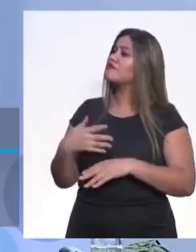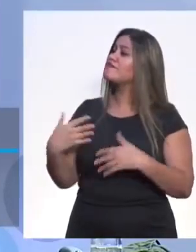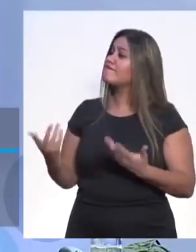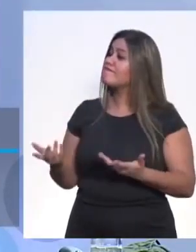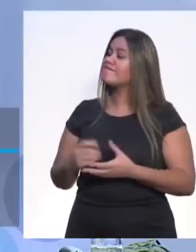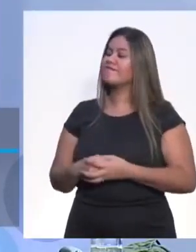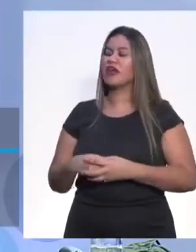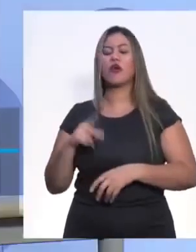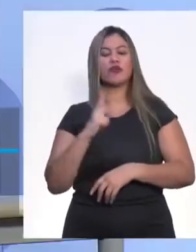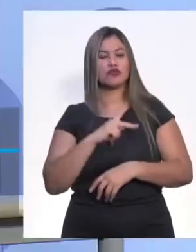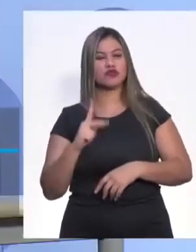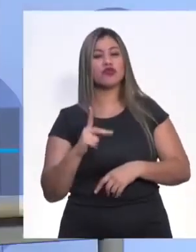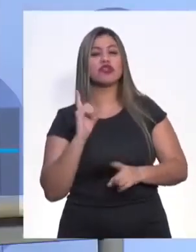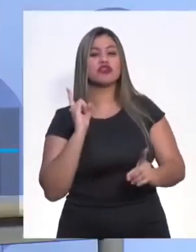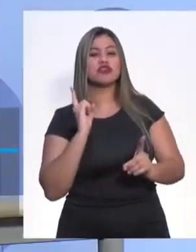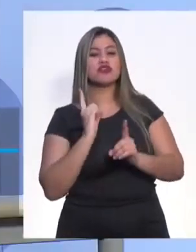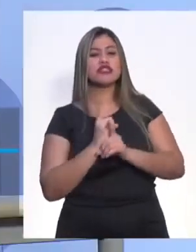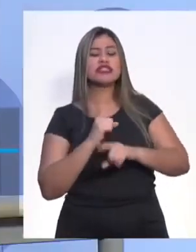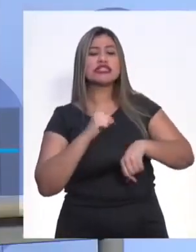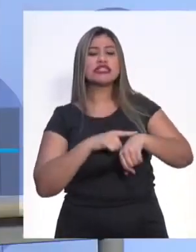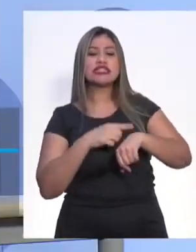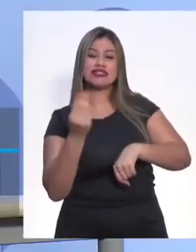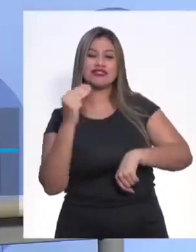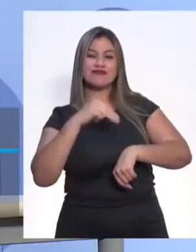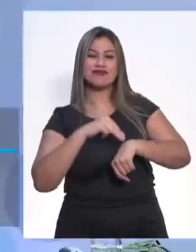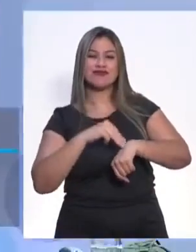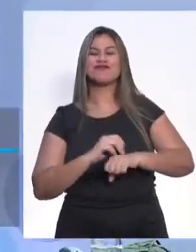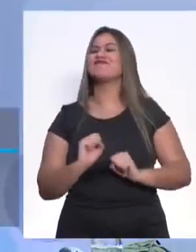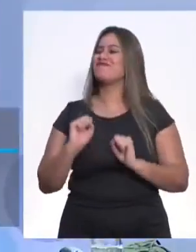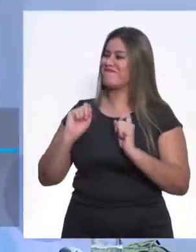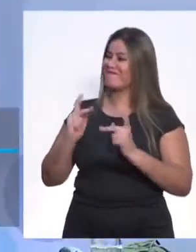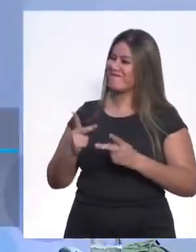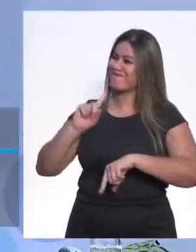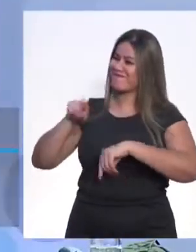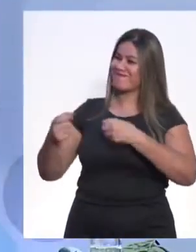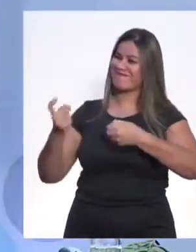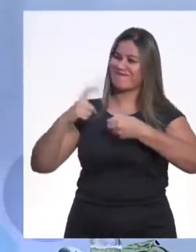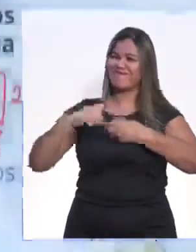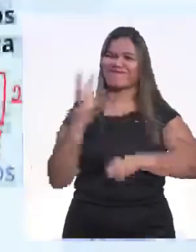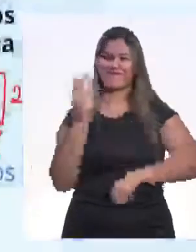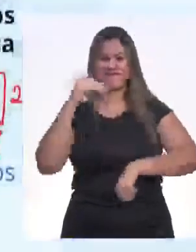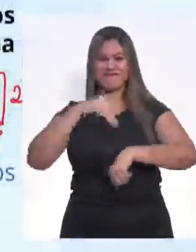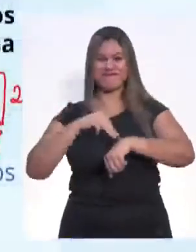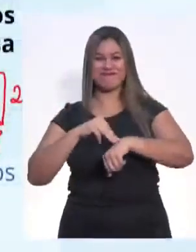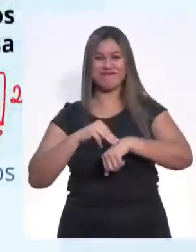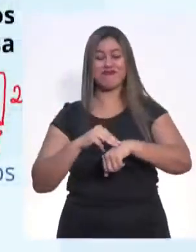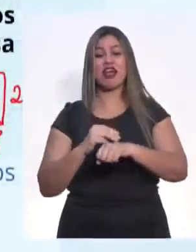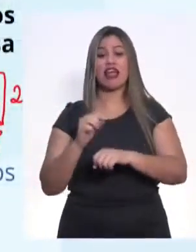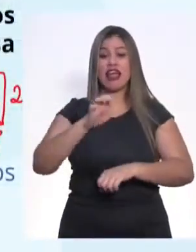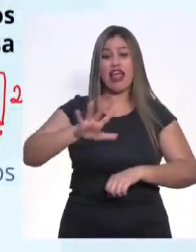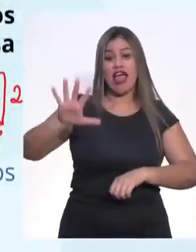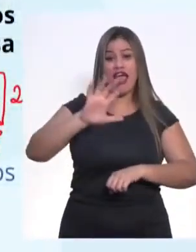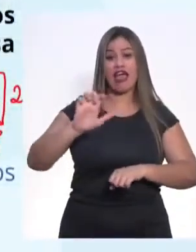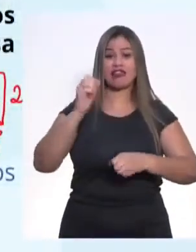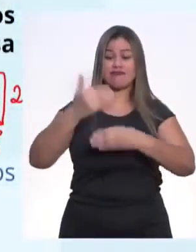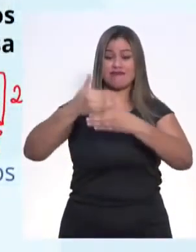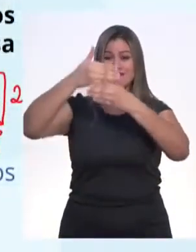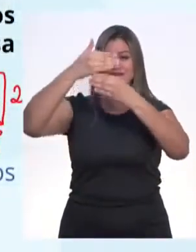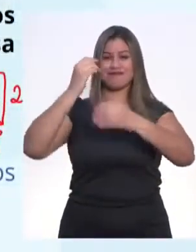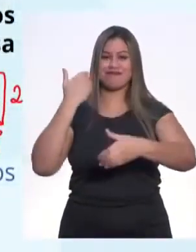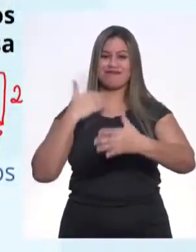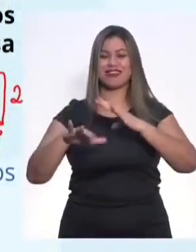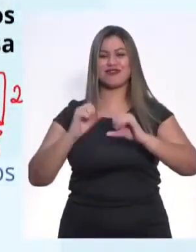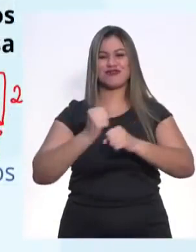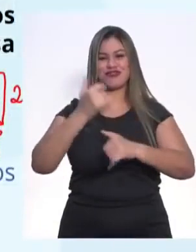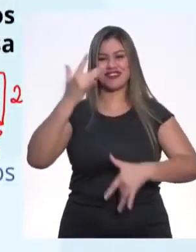área? Professora Roberta, nossos alunos terão 3 minutos. Ok, então voltamos daqui 3 minutos. Qual que é a área desse muro? Manda lá no chat